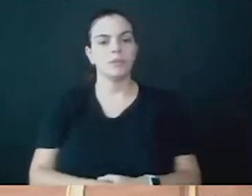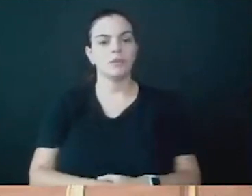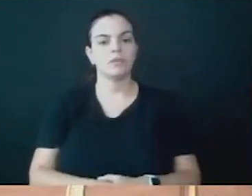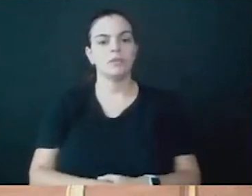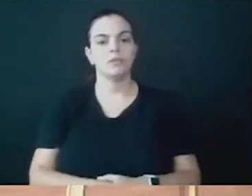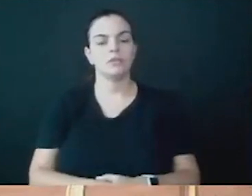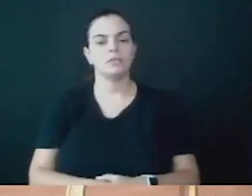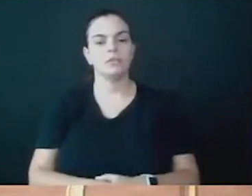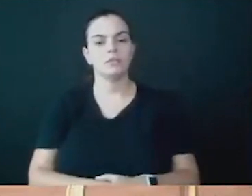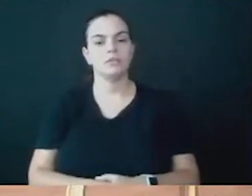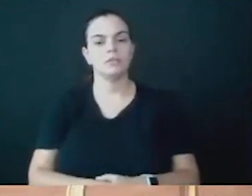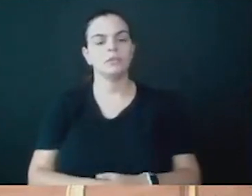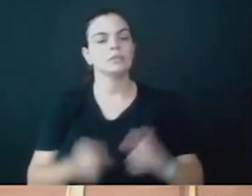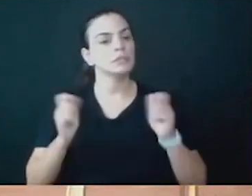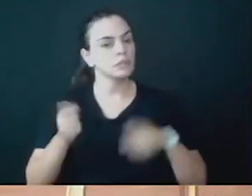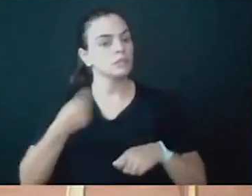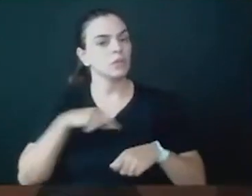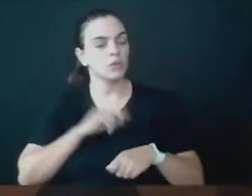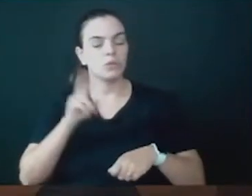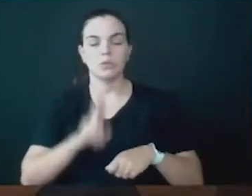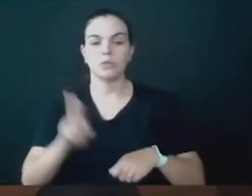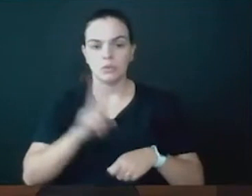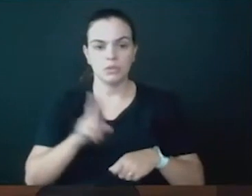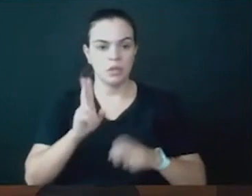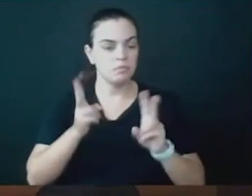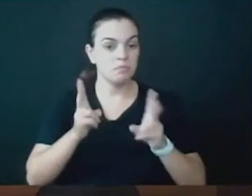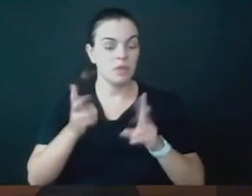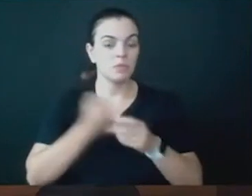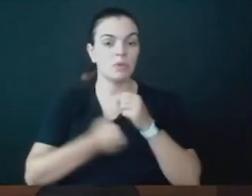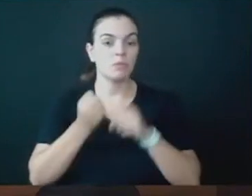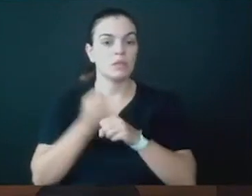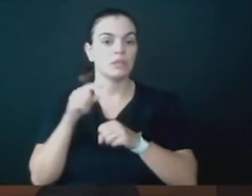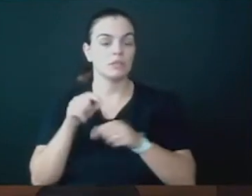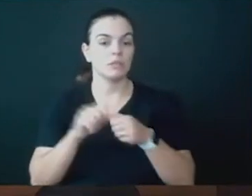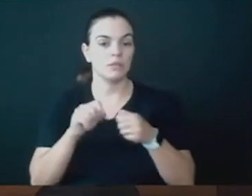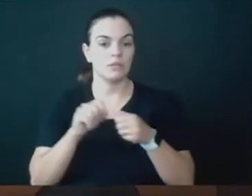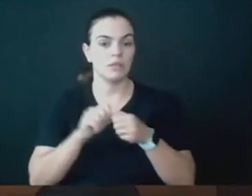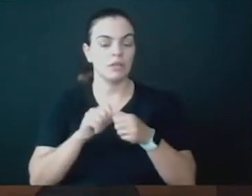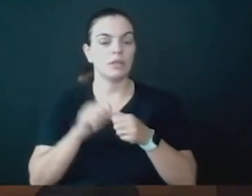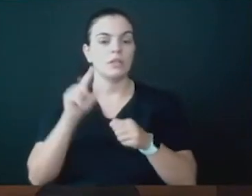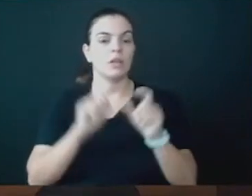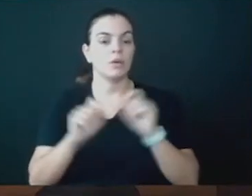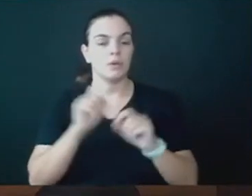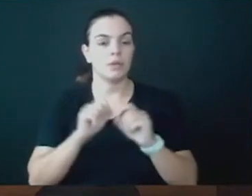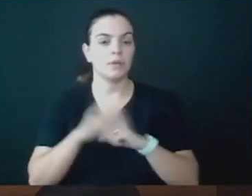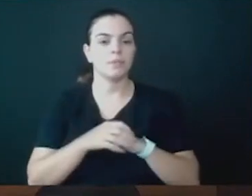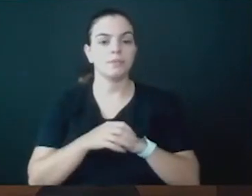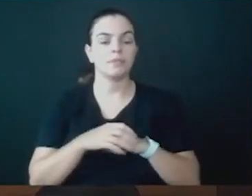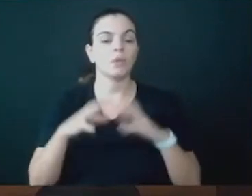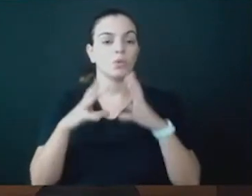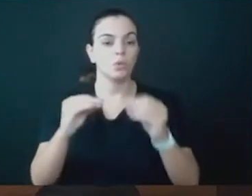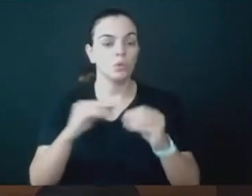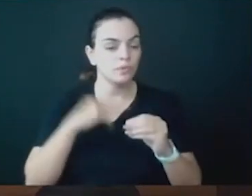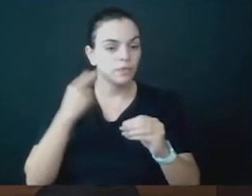o mesmo critério que nós fizemos no ano passado. Né. Todos os vereadores que tiveram ainda dúvidas